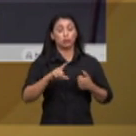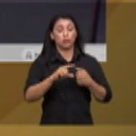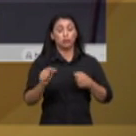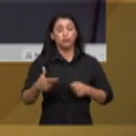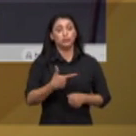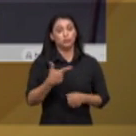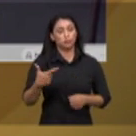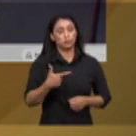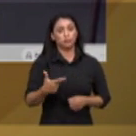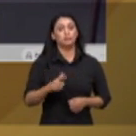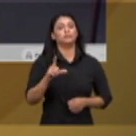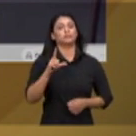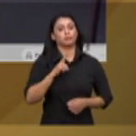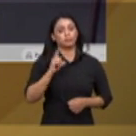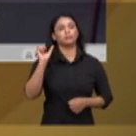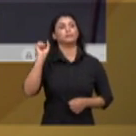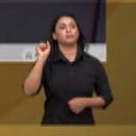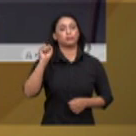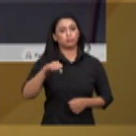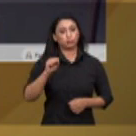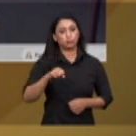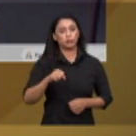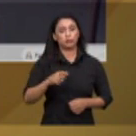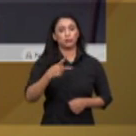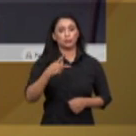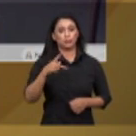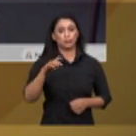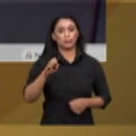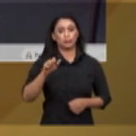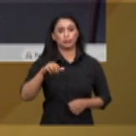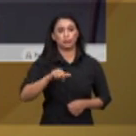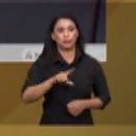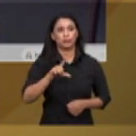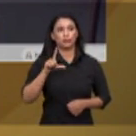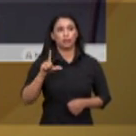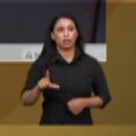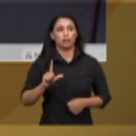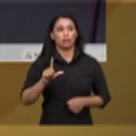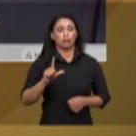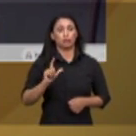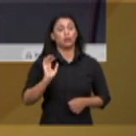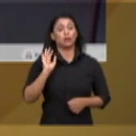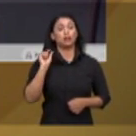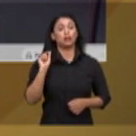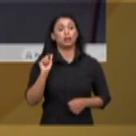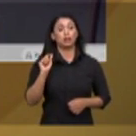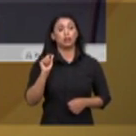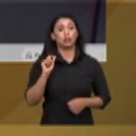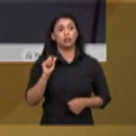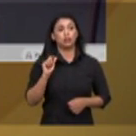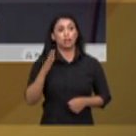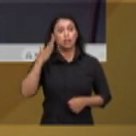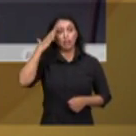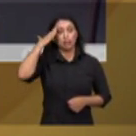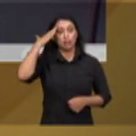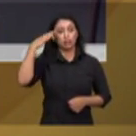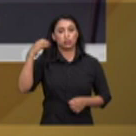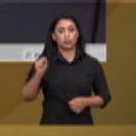22, a envolver, sim, questão penal. E é tudo isso que anima a cautela, a